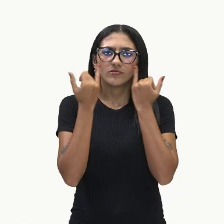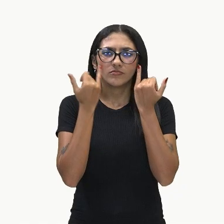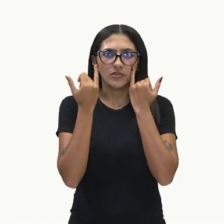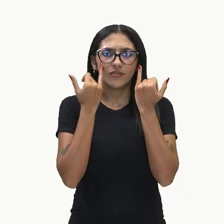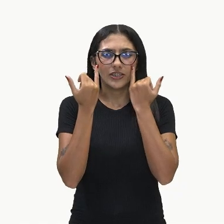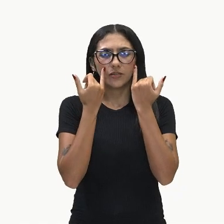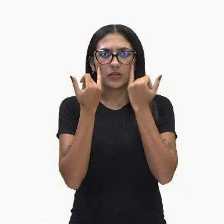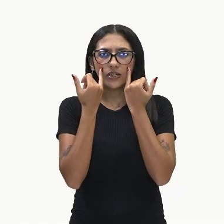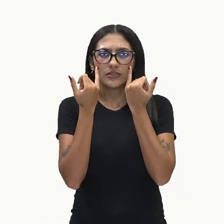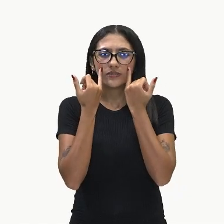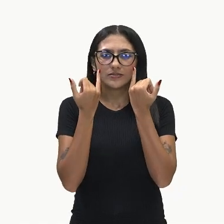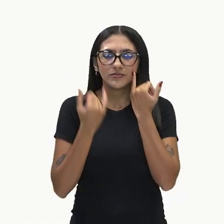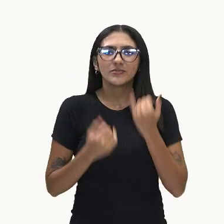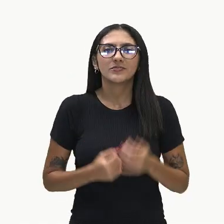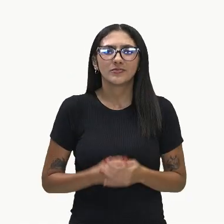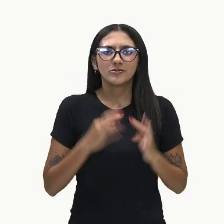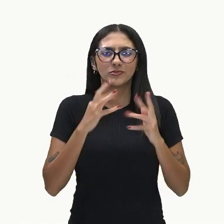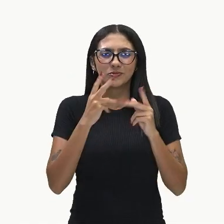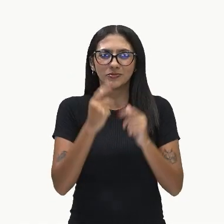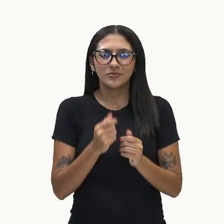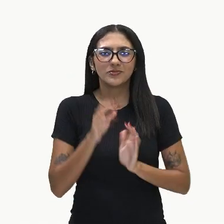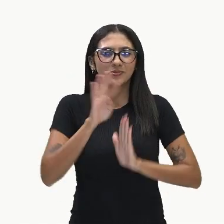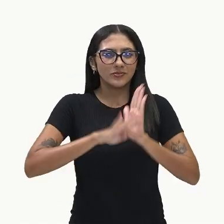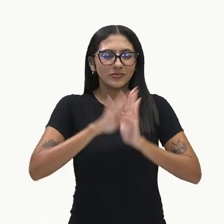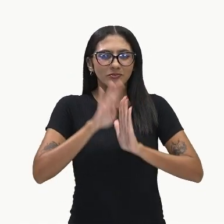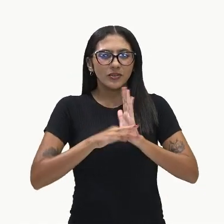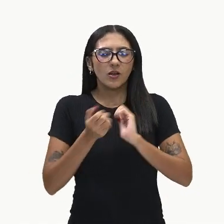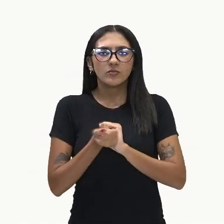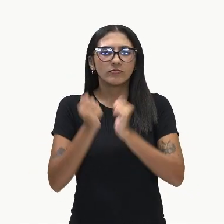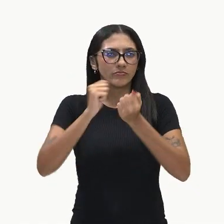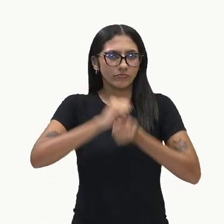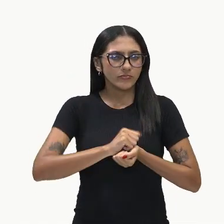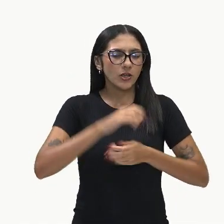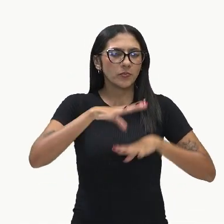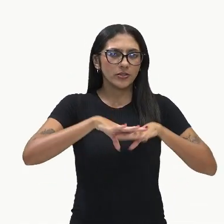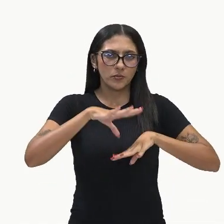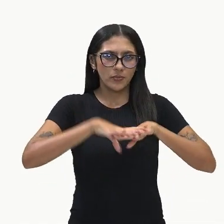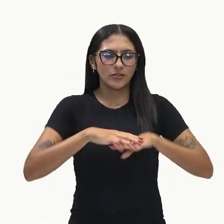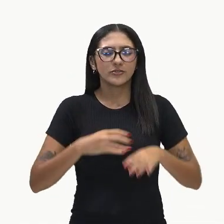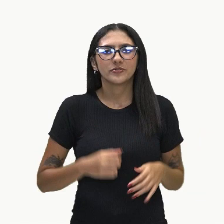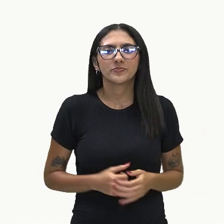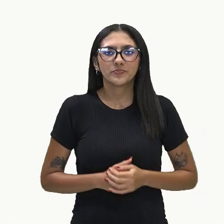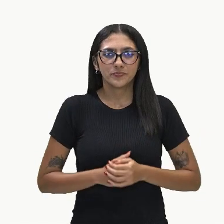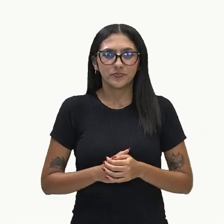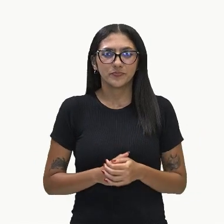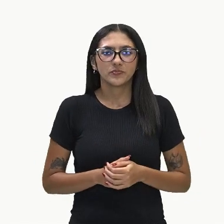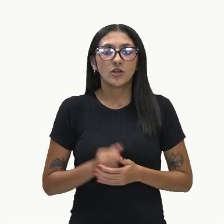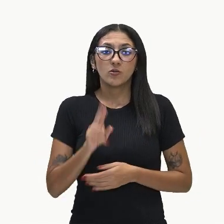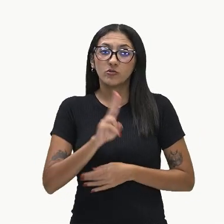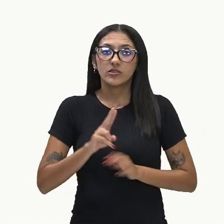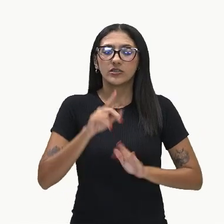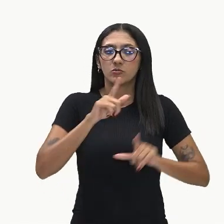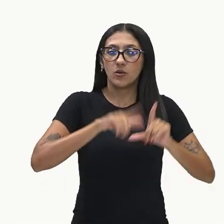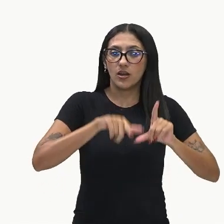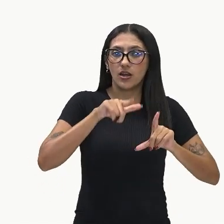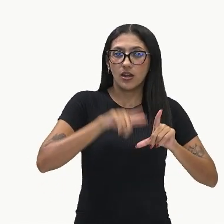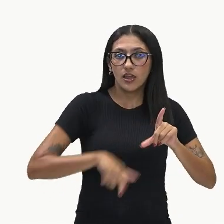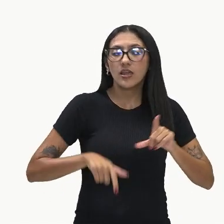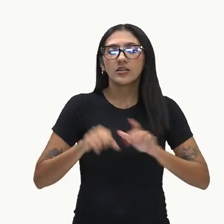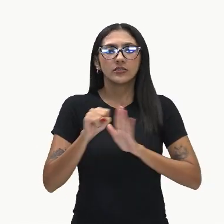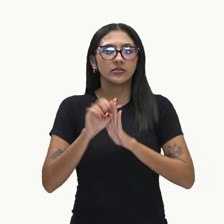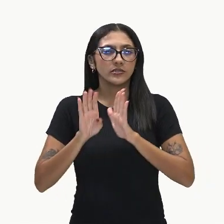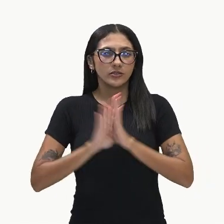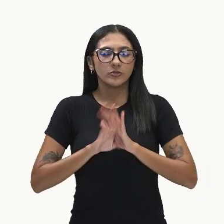de texto para, né, uma linguagem matemática, usando letras e